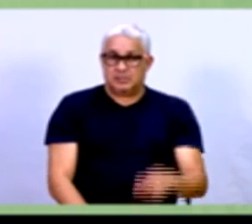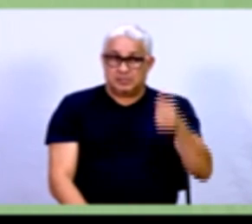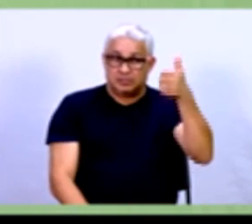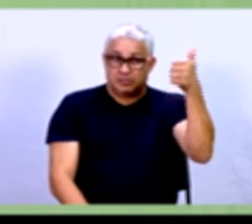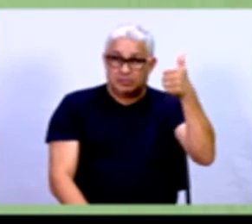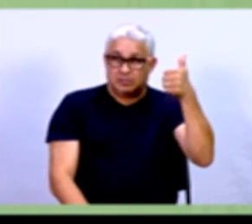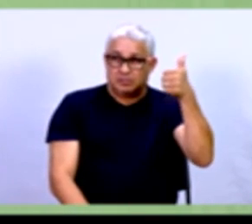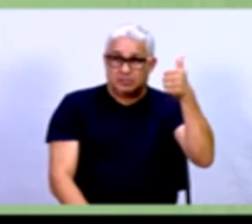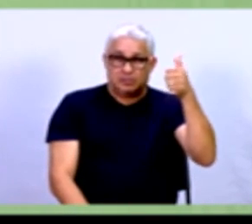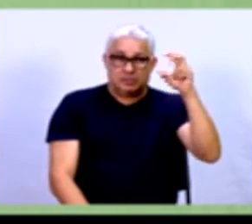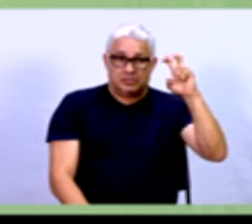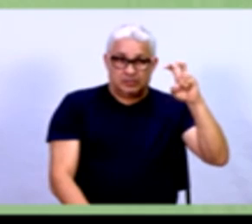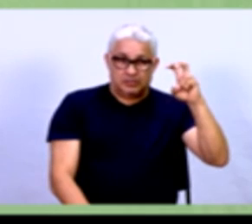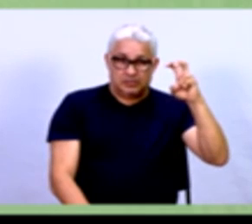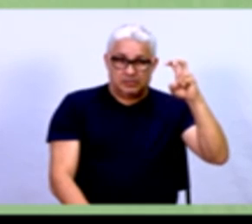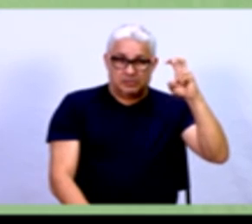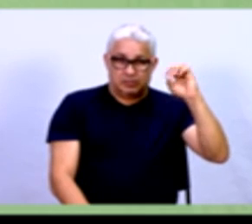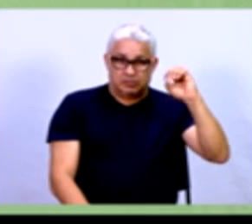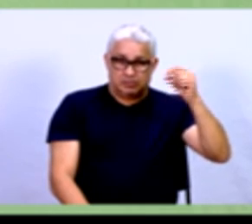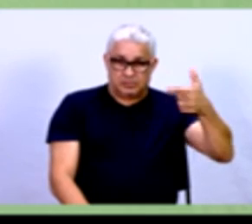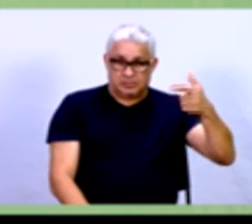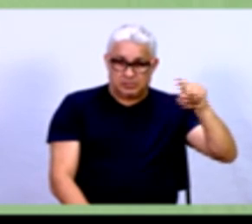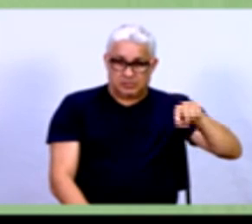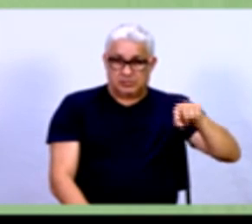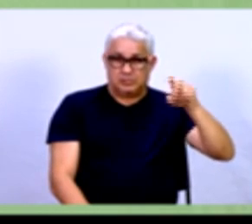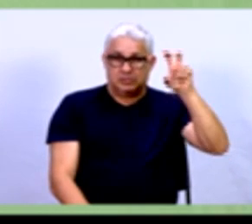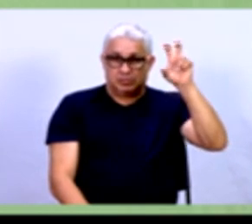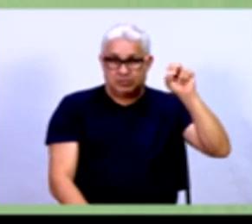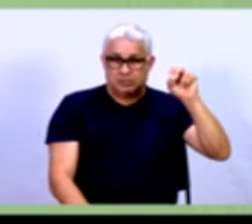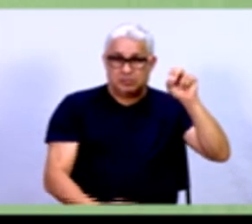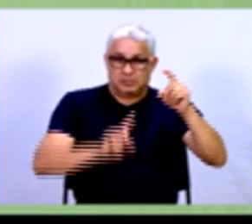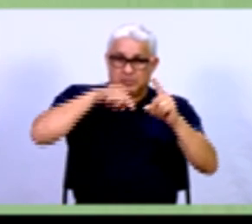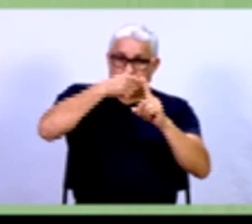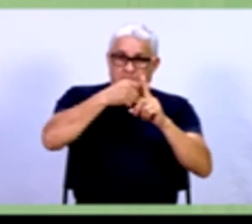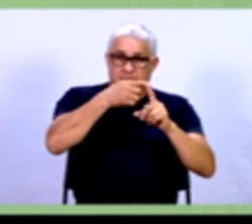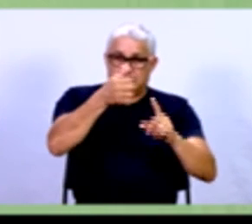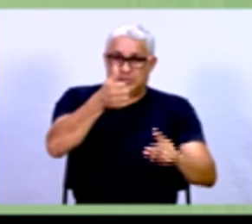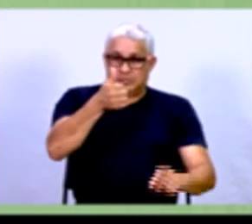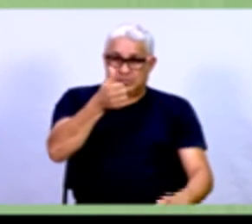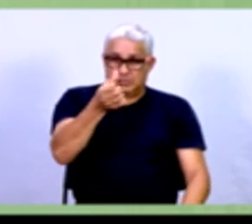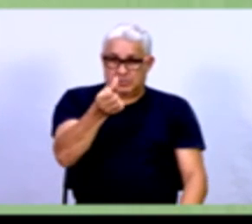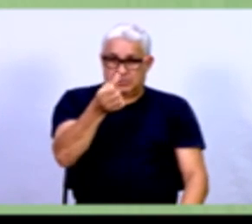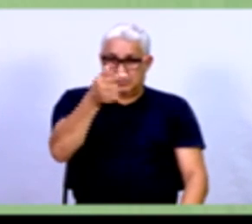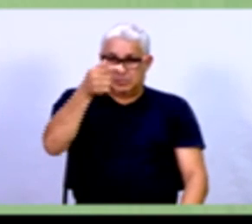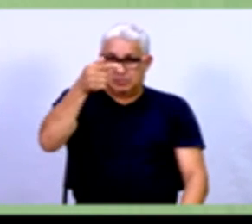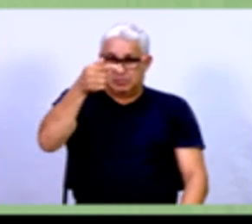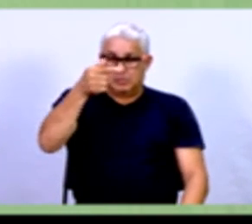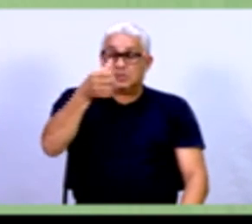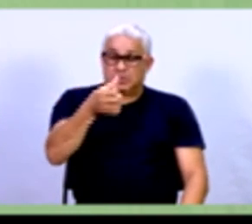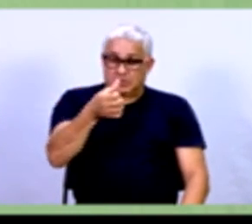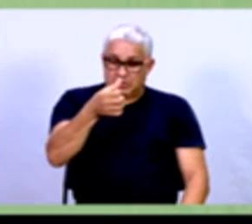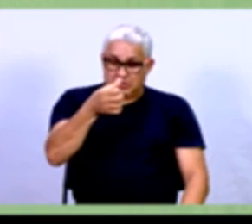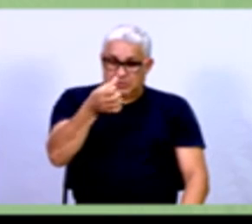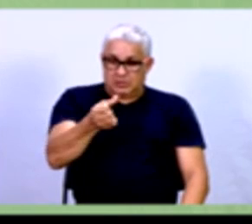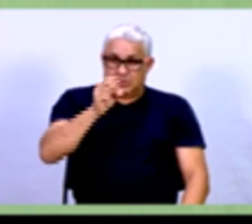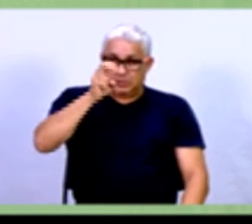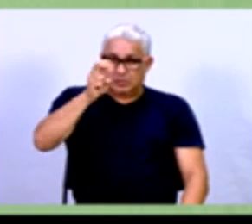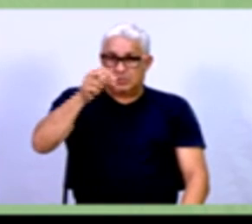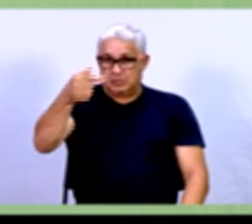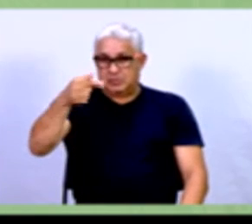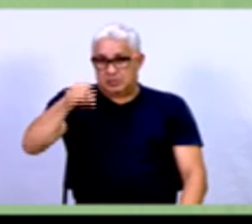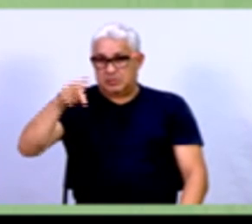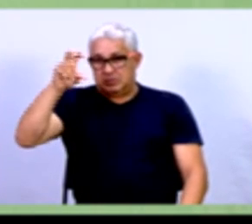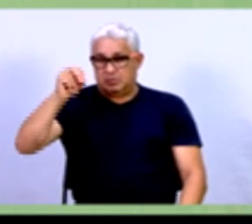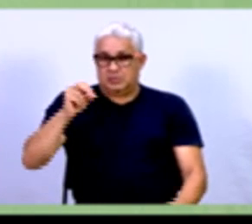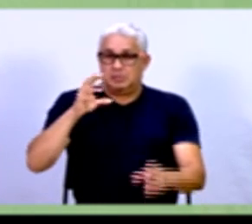intervalo, 502,50 mais 657,50. A soma disso e dividir por 2, vai